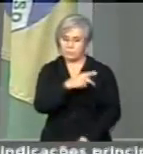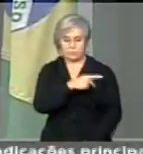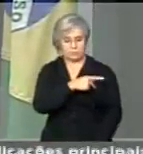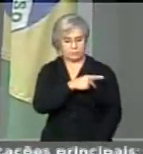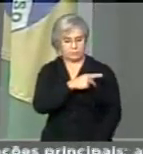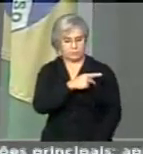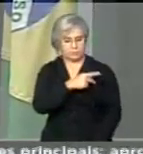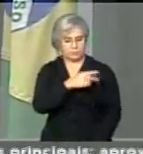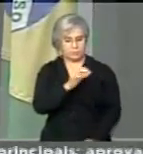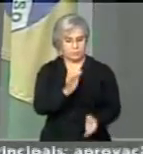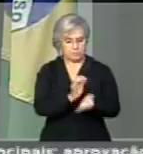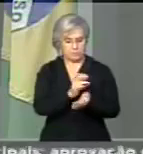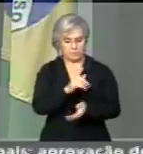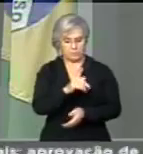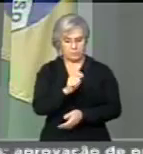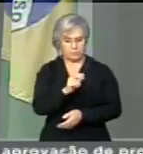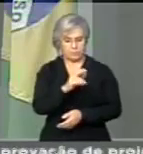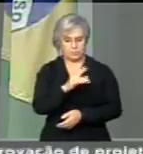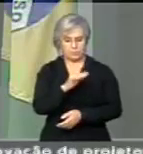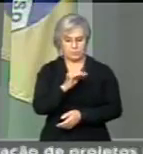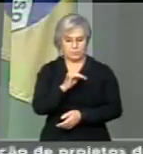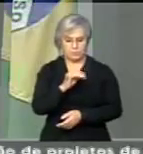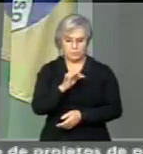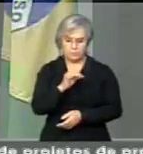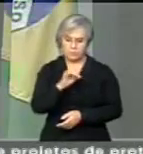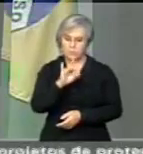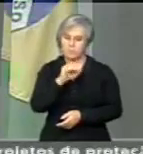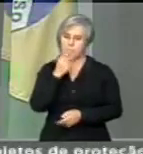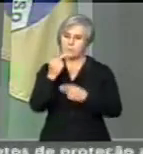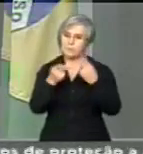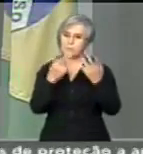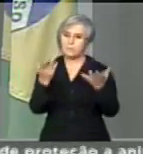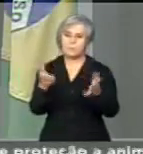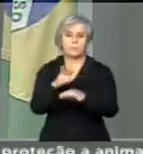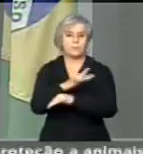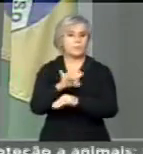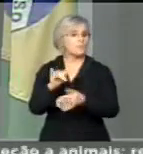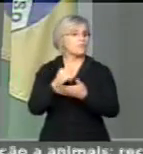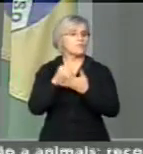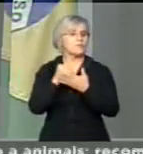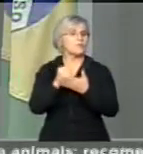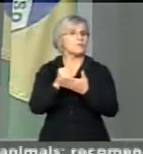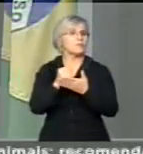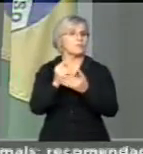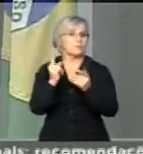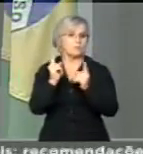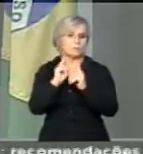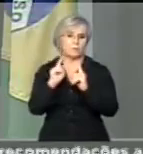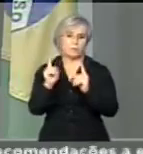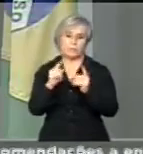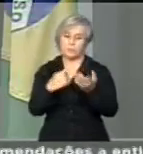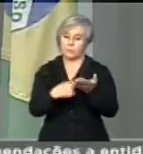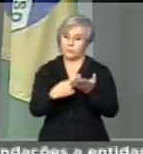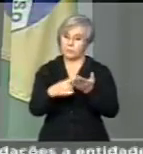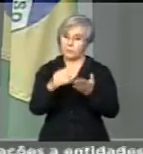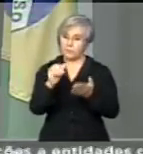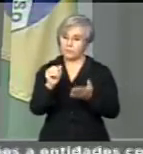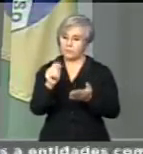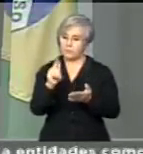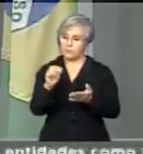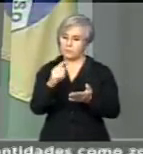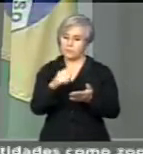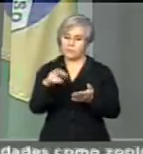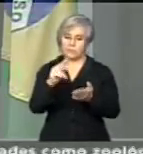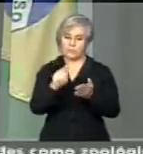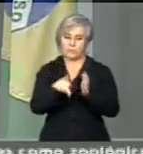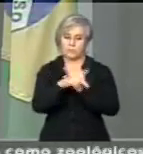meu lado direito da Câmara dos Deputados, afirma que não vai apoiar. Uma agenda que o seu